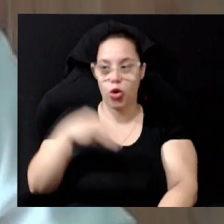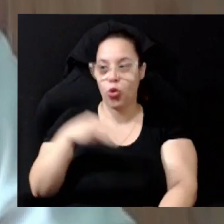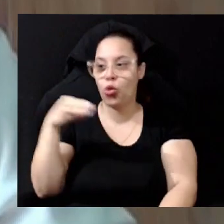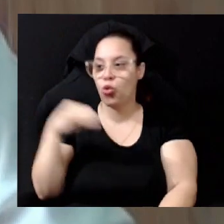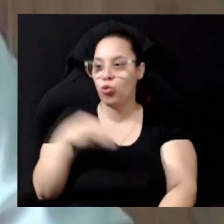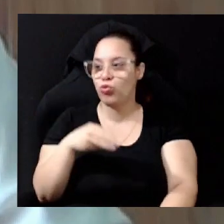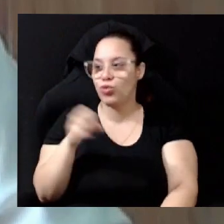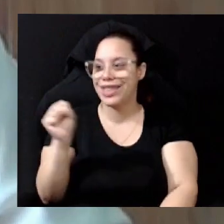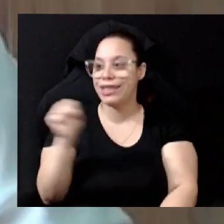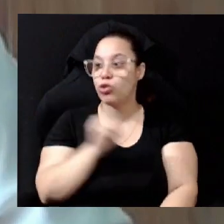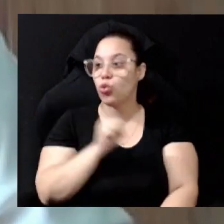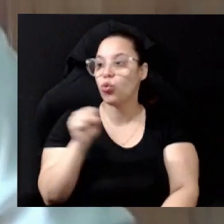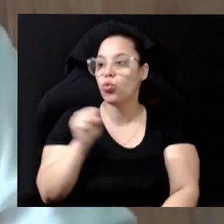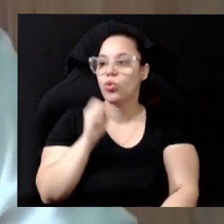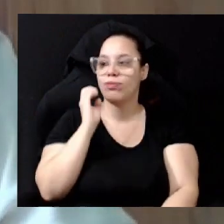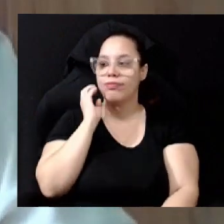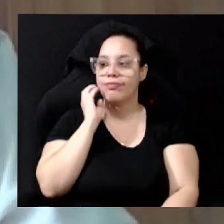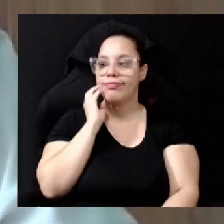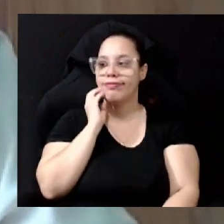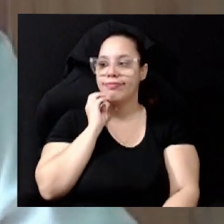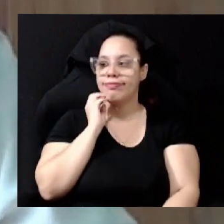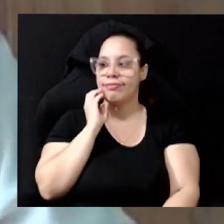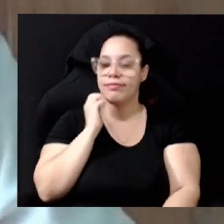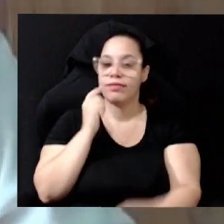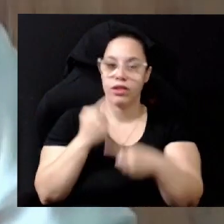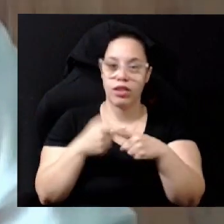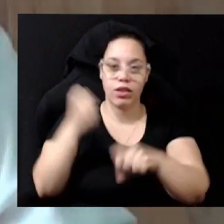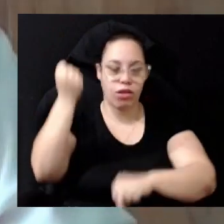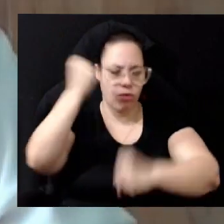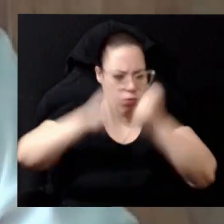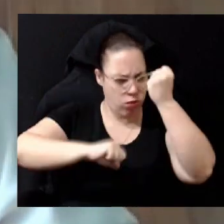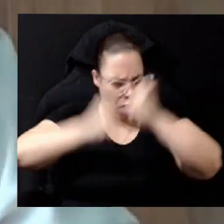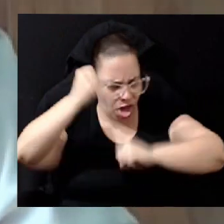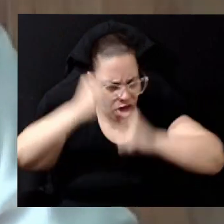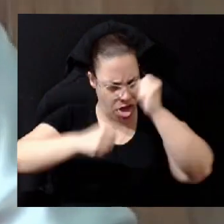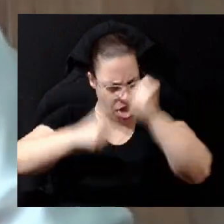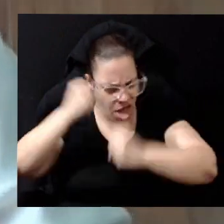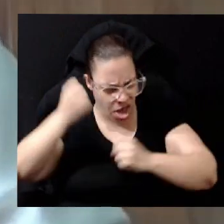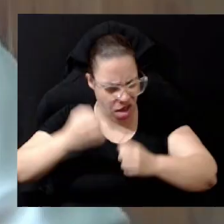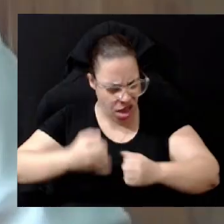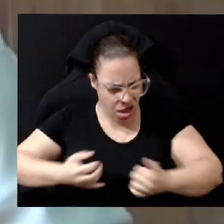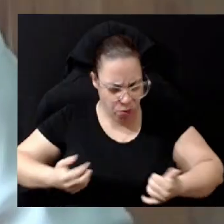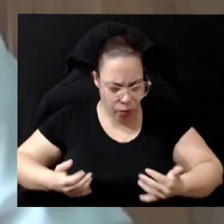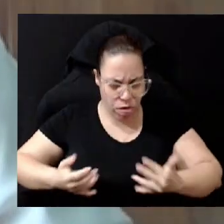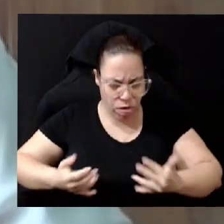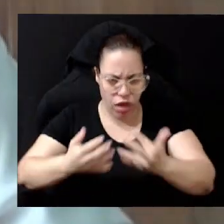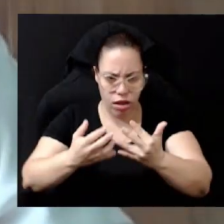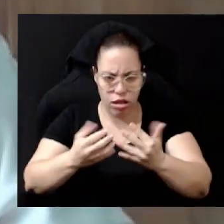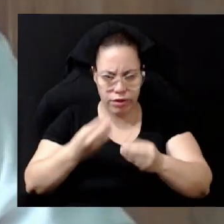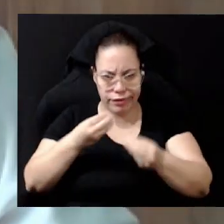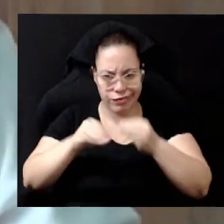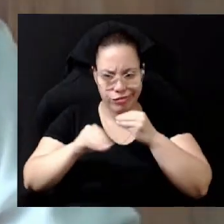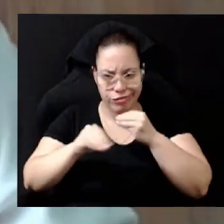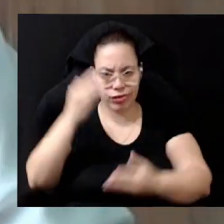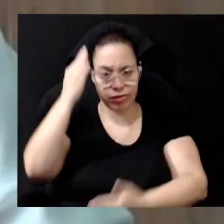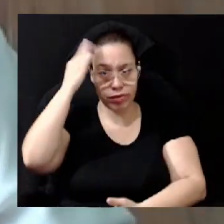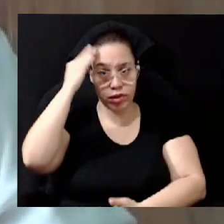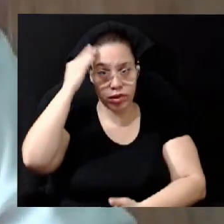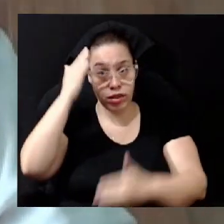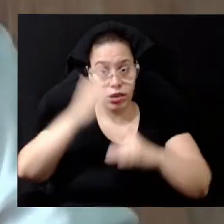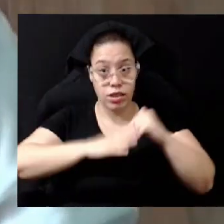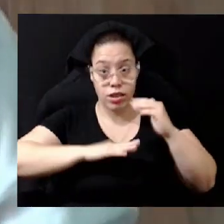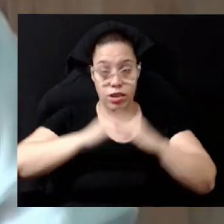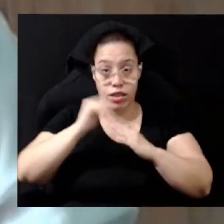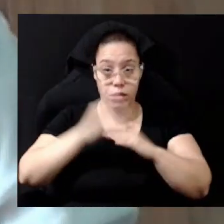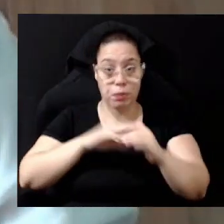mas a cada minuto, cada segundo, né? Por que a indústria produz tanto plástico assim, sabendo que